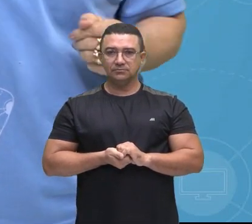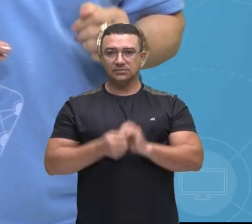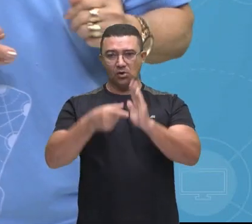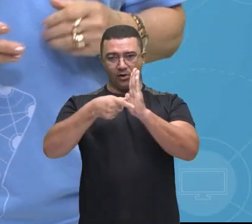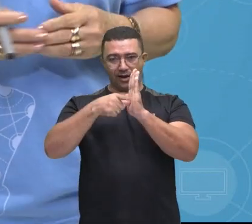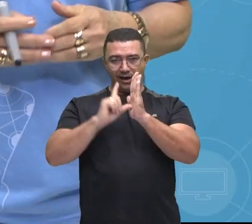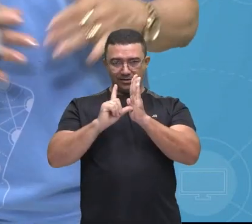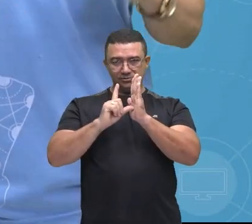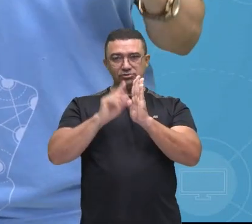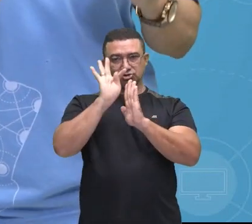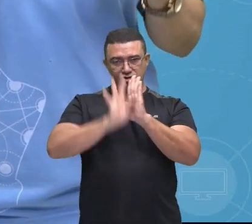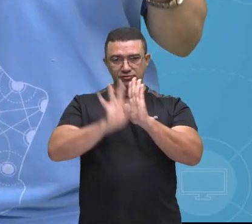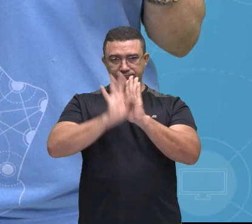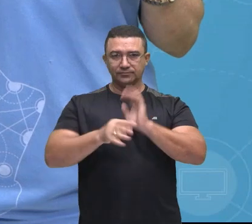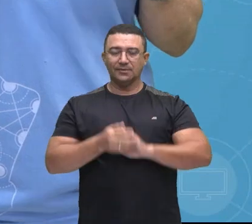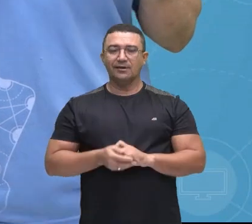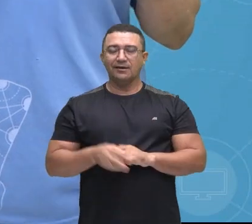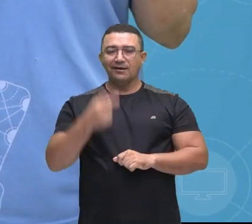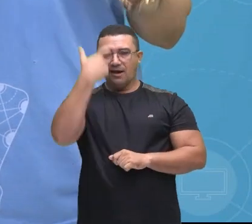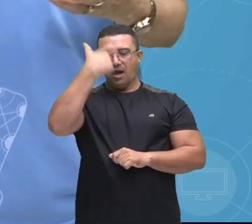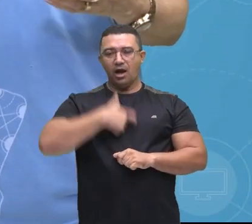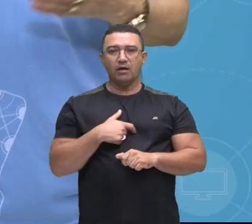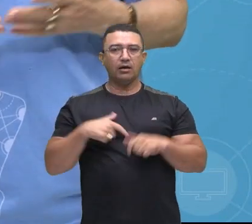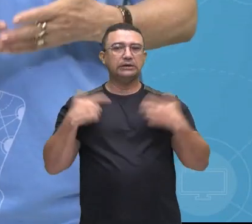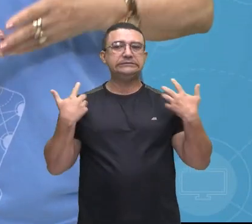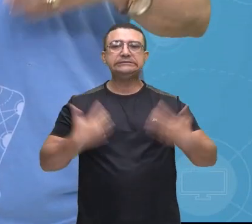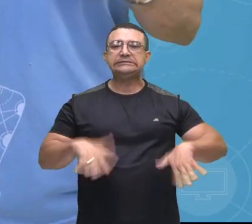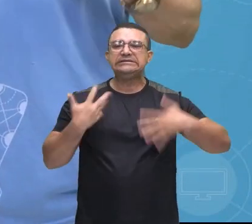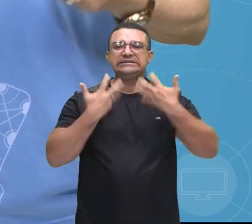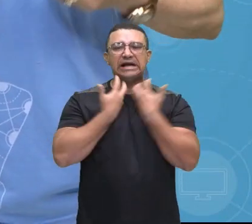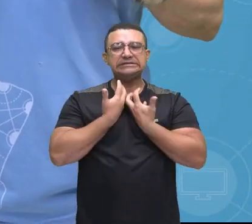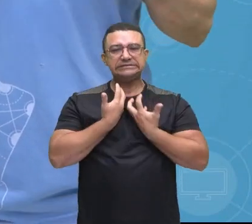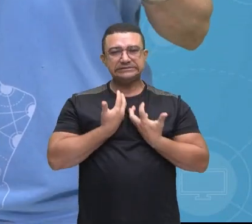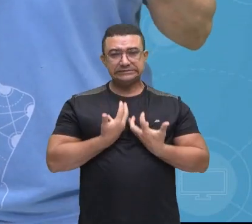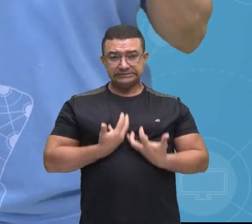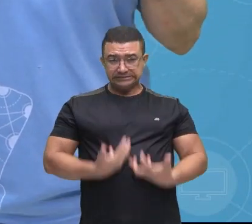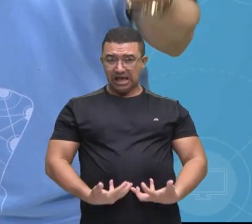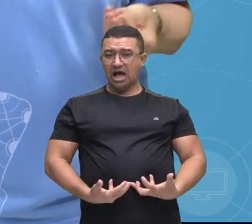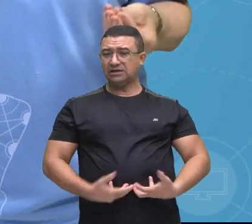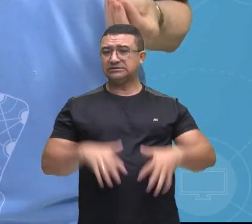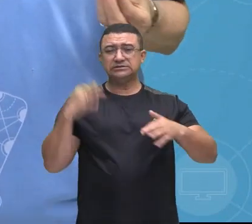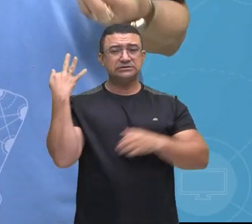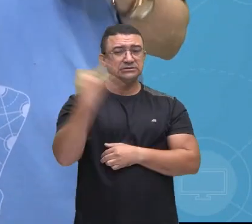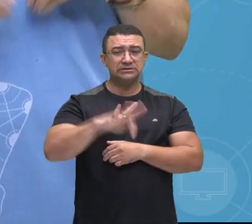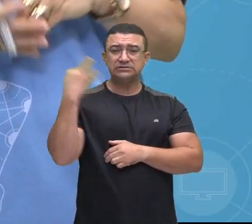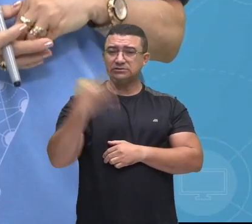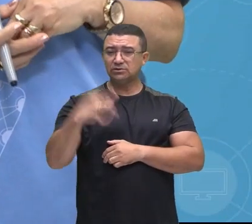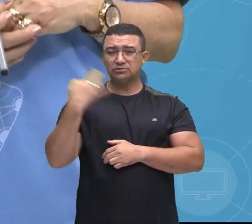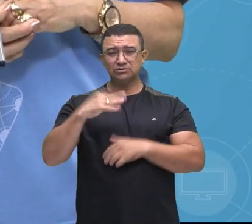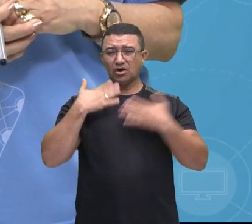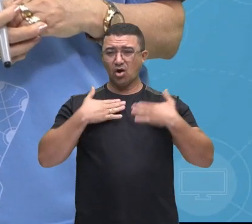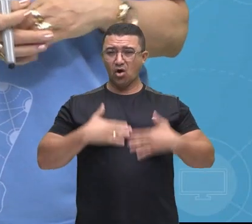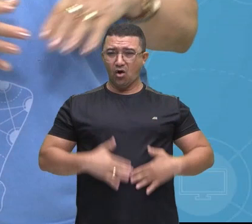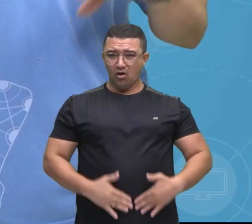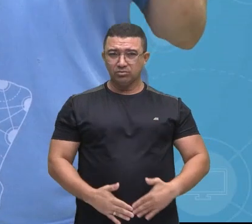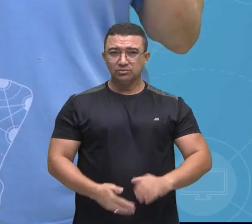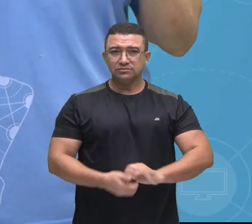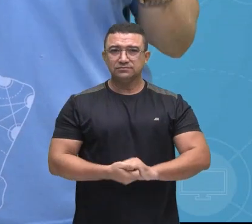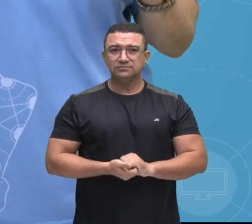desses pontinhos aí. Estou exausto, com dores por todo o corpo.